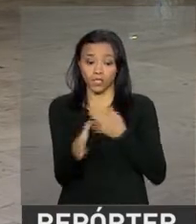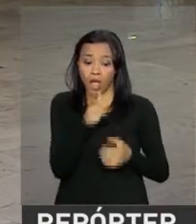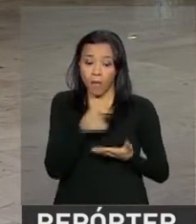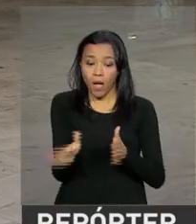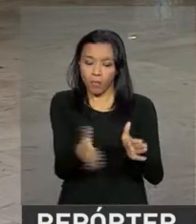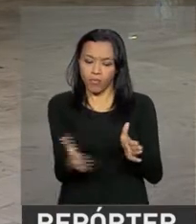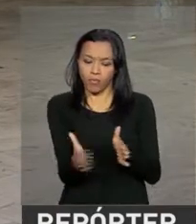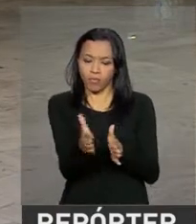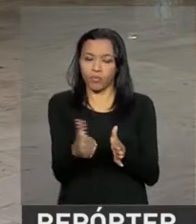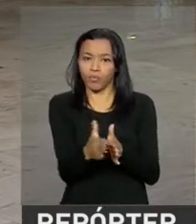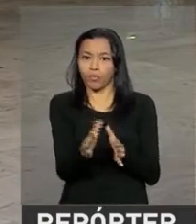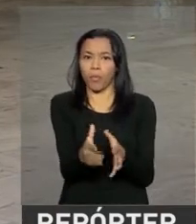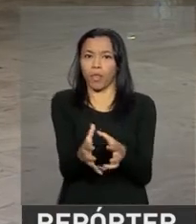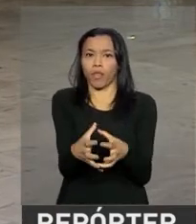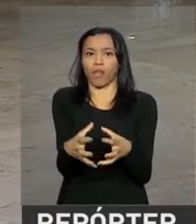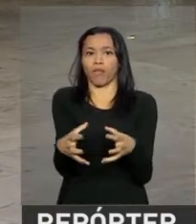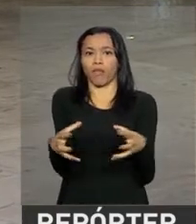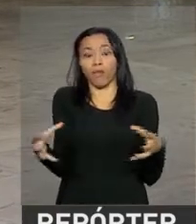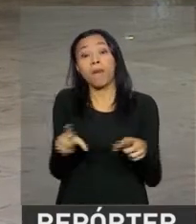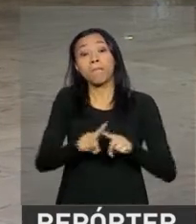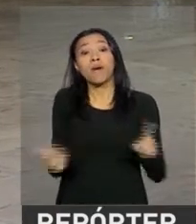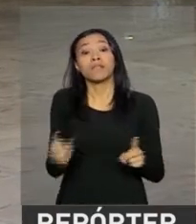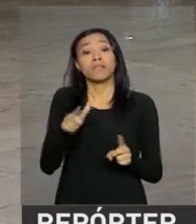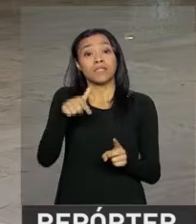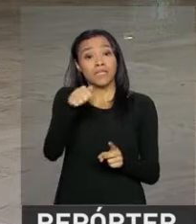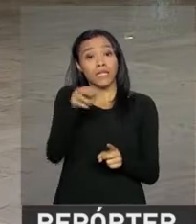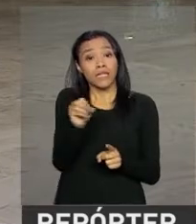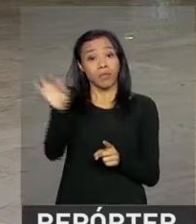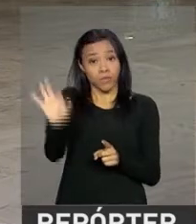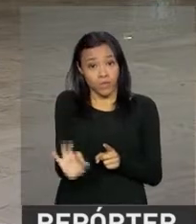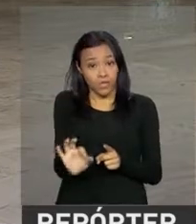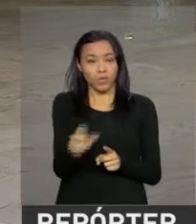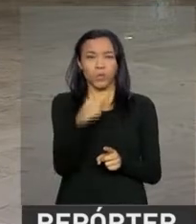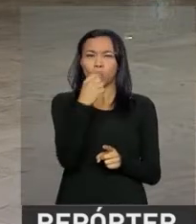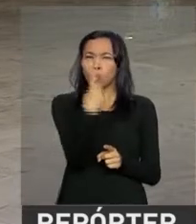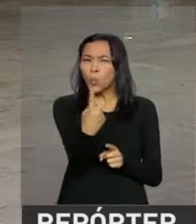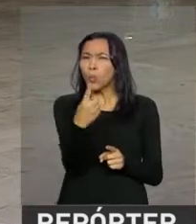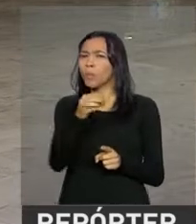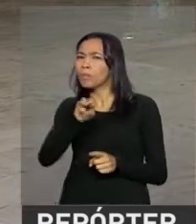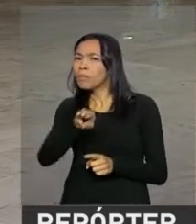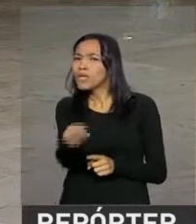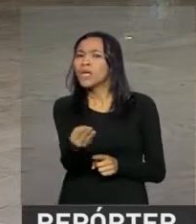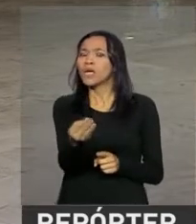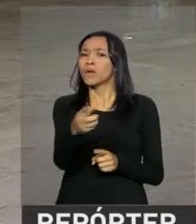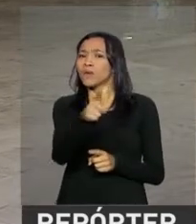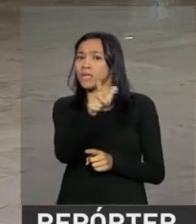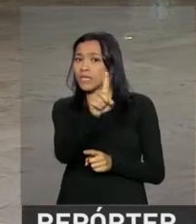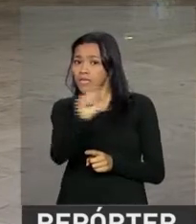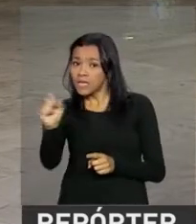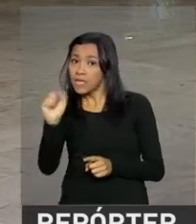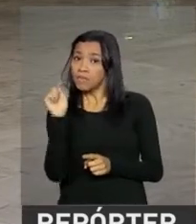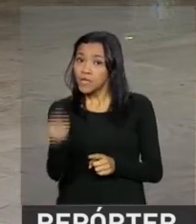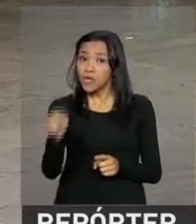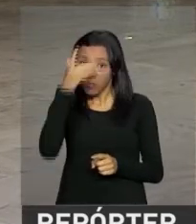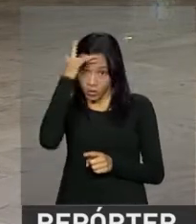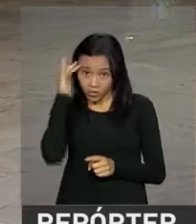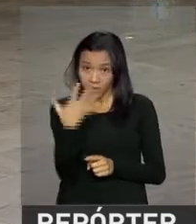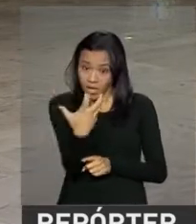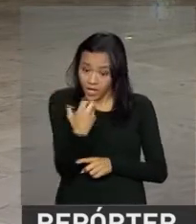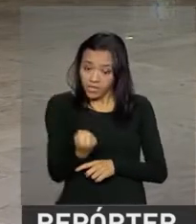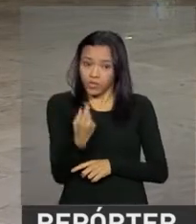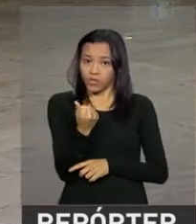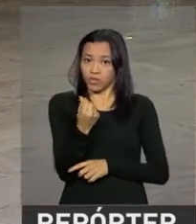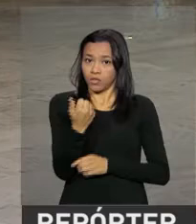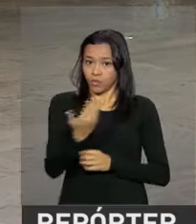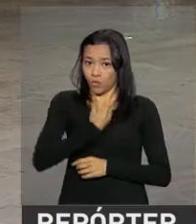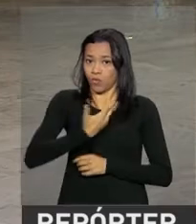a estimativa do governo é que 70% dos cerca de 1 milhão e 100 mil pescadores que recebem o benefício